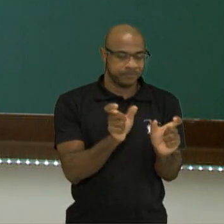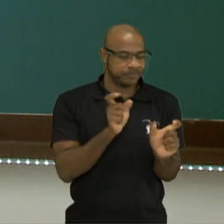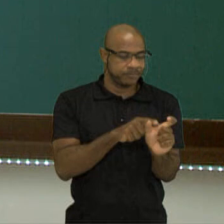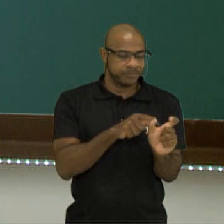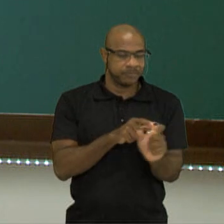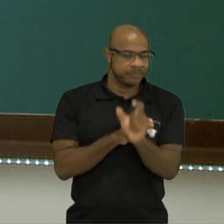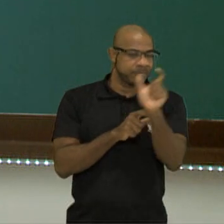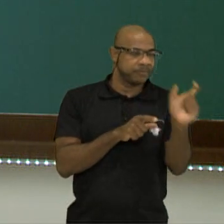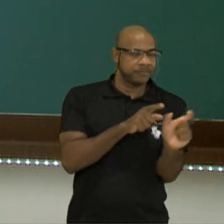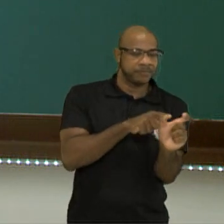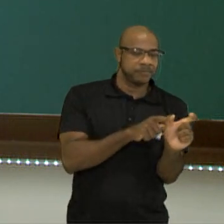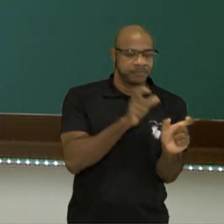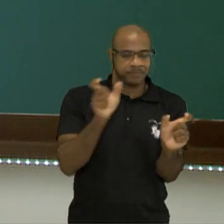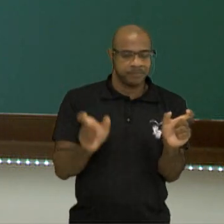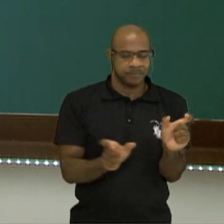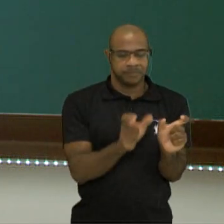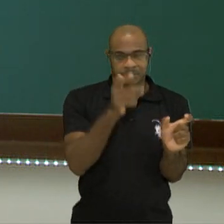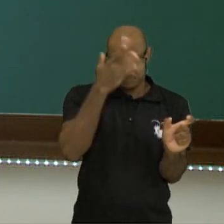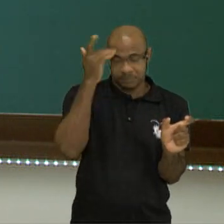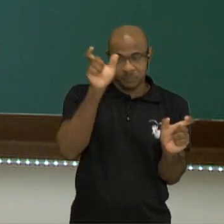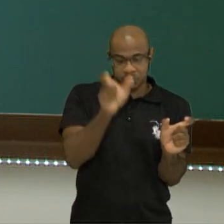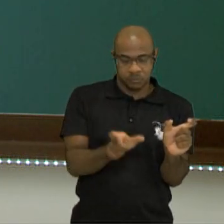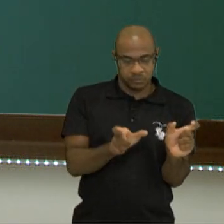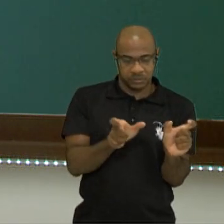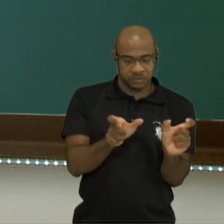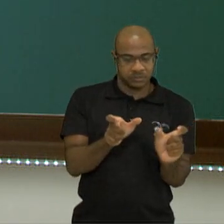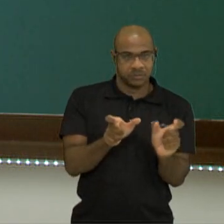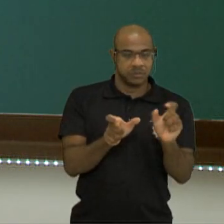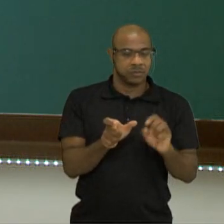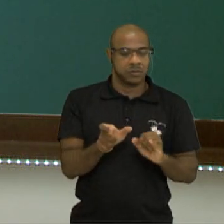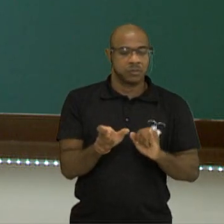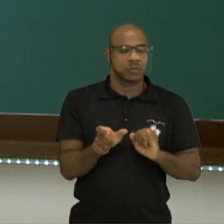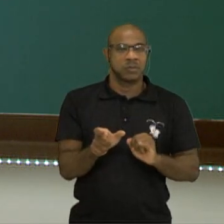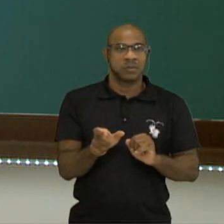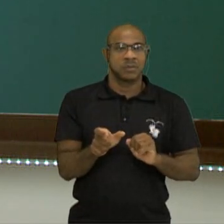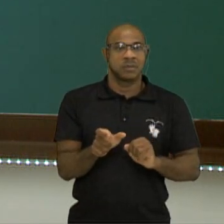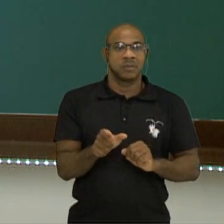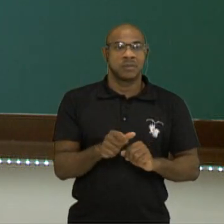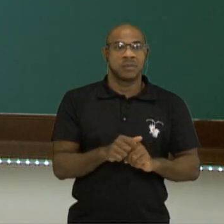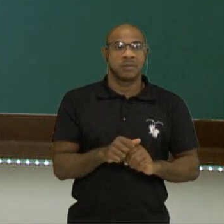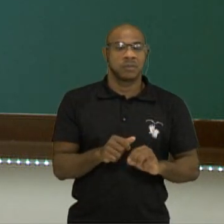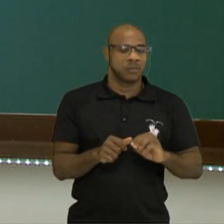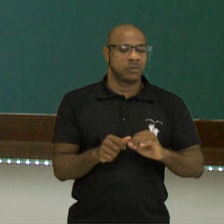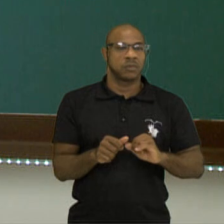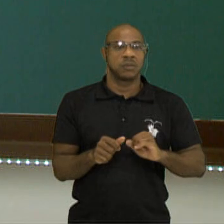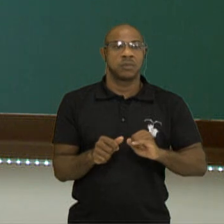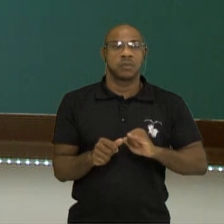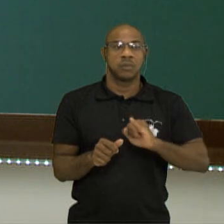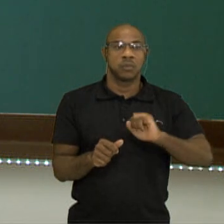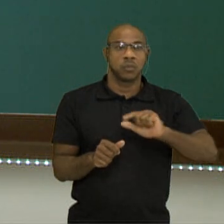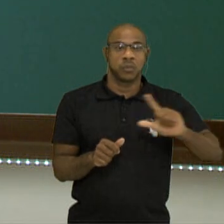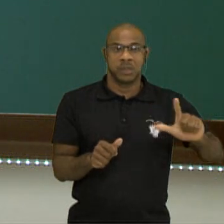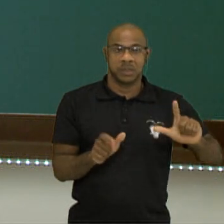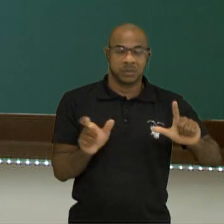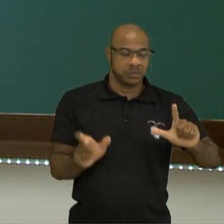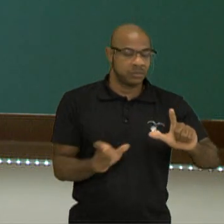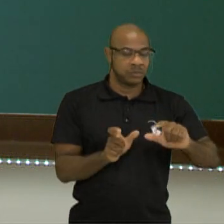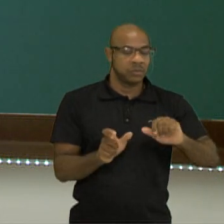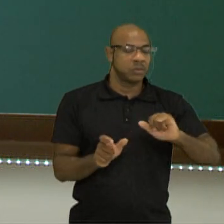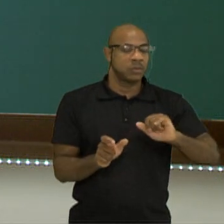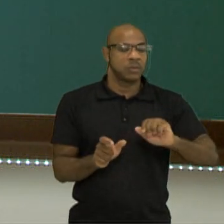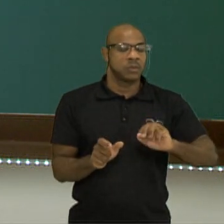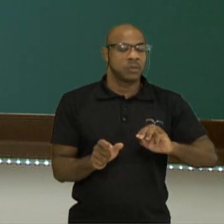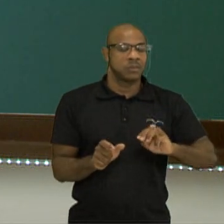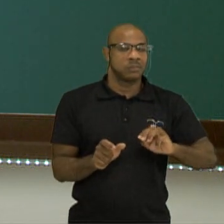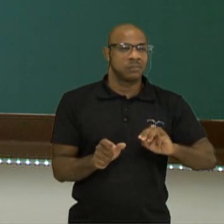pergunta. Então, ao invés de você falar I will na afirmativa, você vai perguntar will I? Então, digamos, você quer